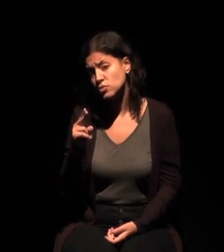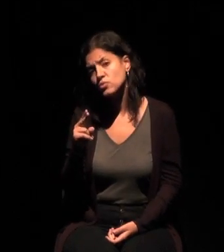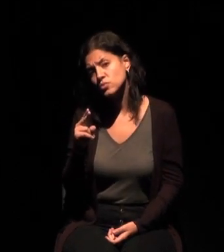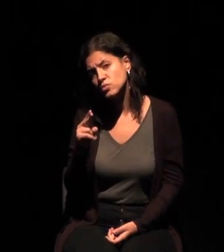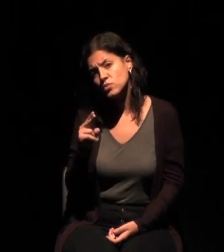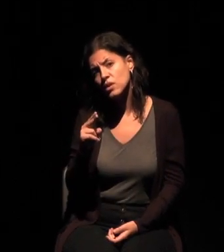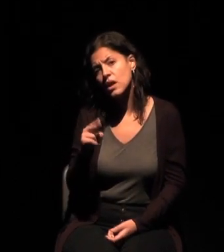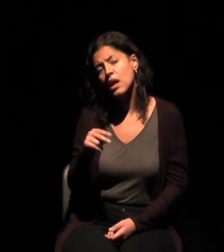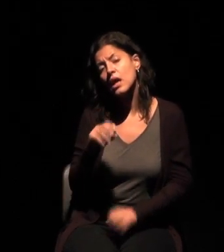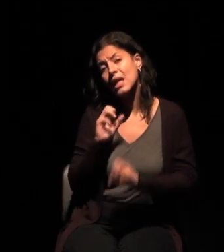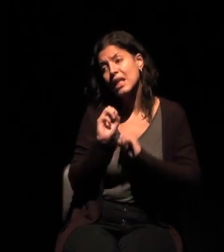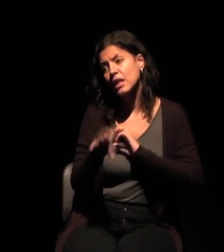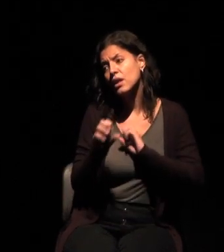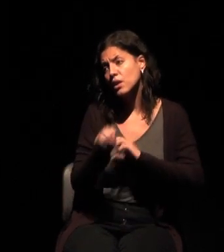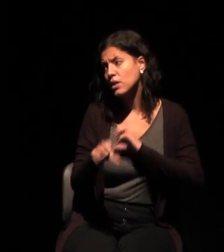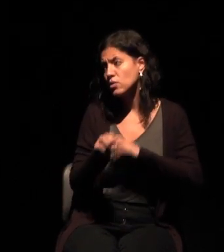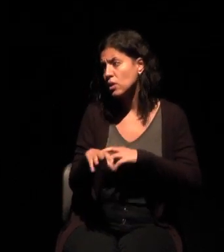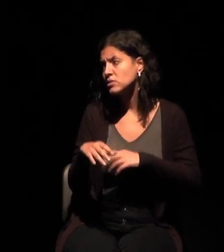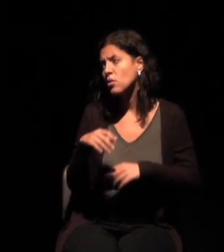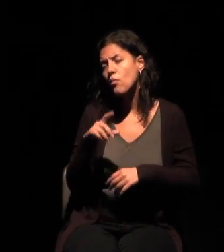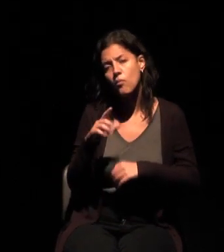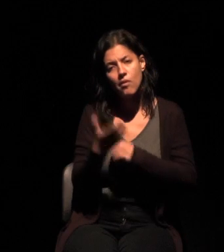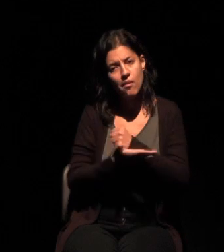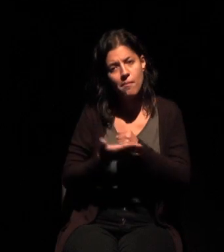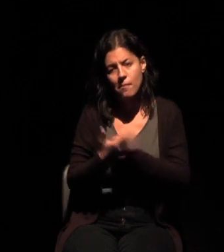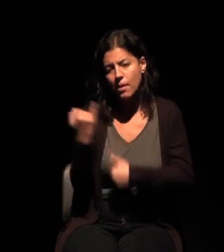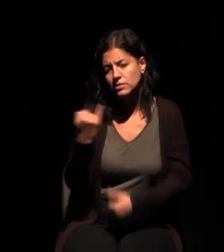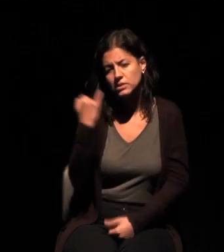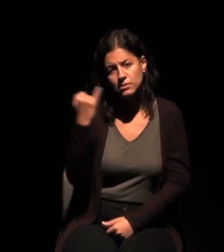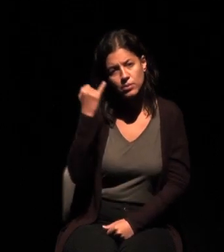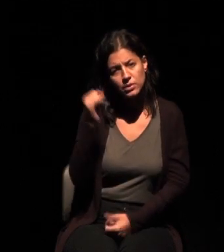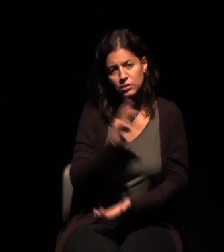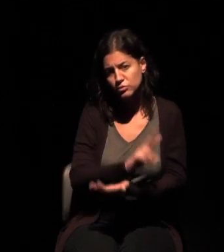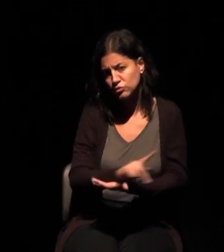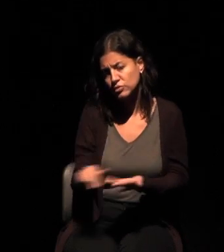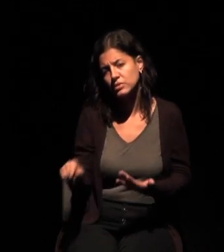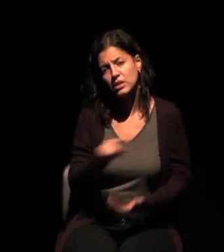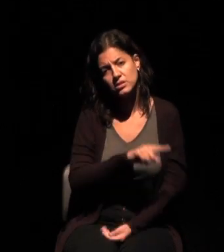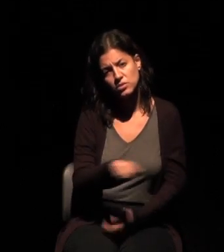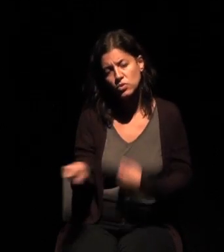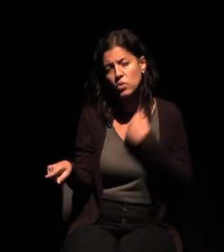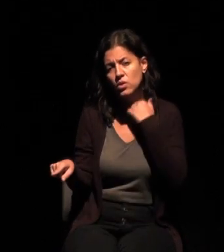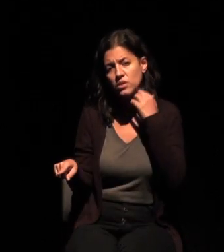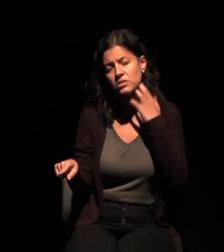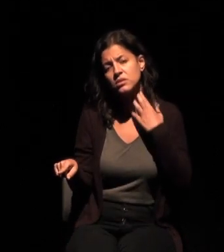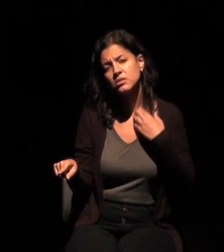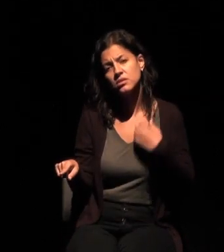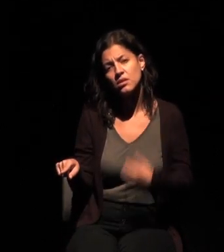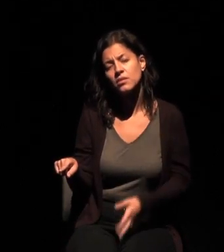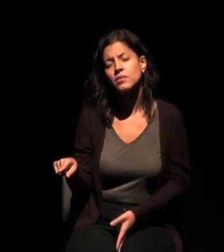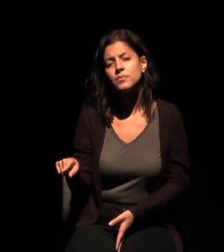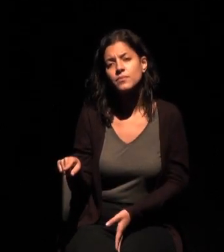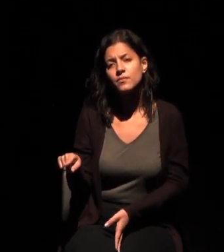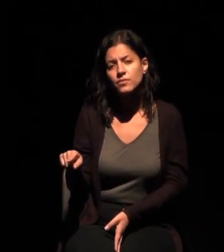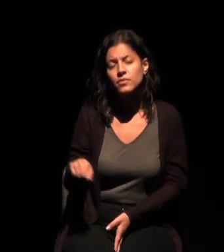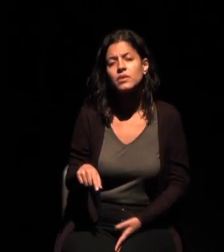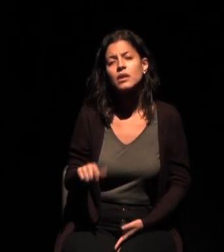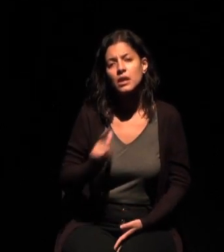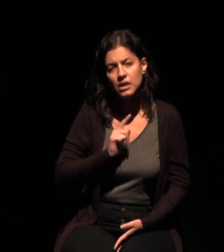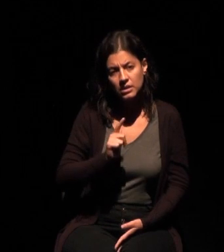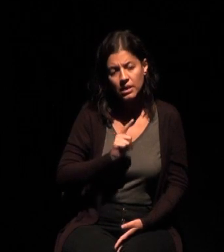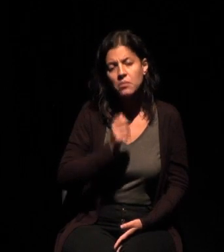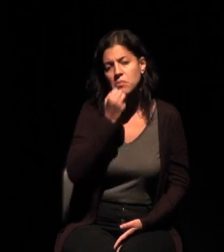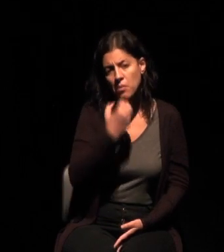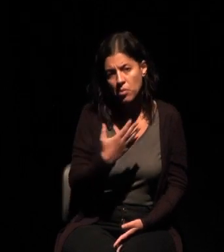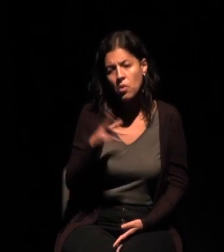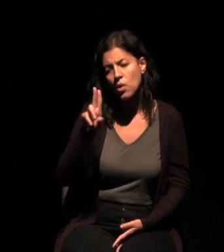educação é base de muitas destas coisas e acho que temos temos a sorte de ter uma universidade que